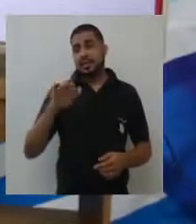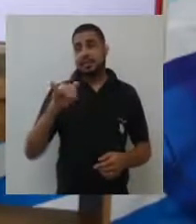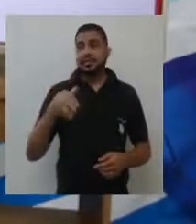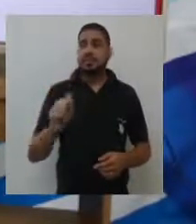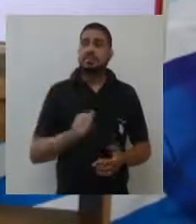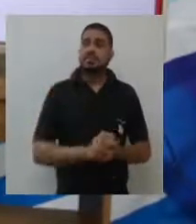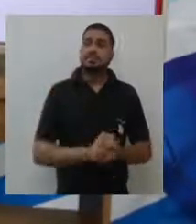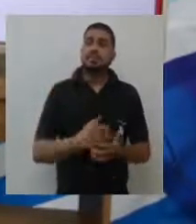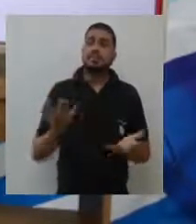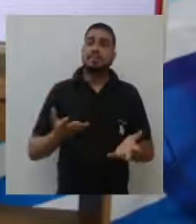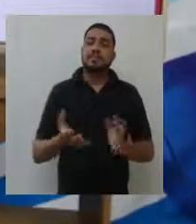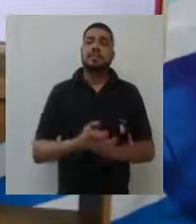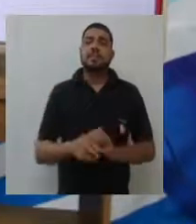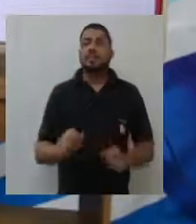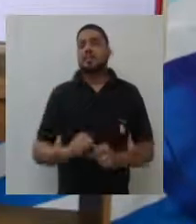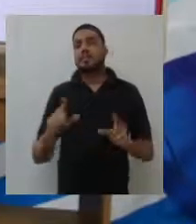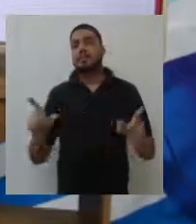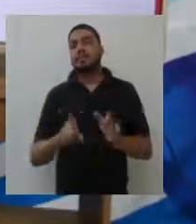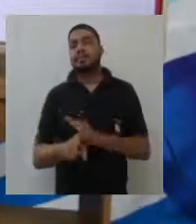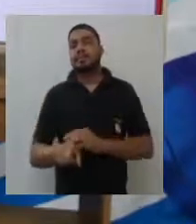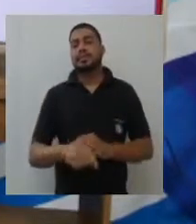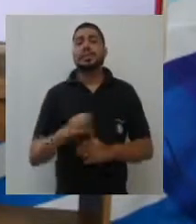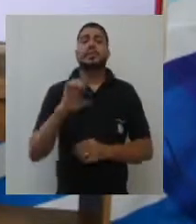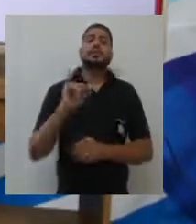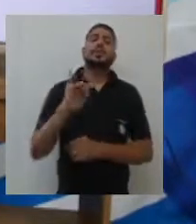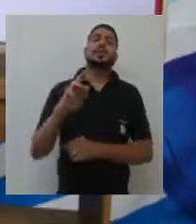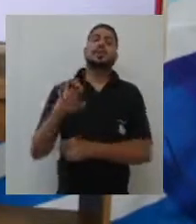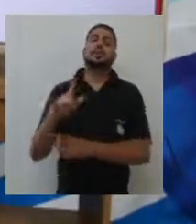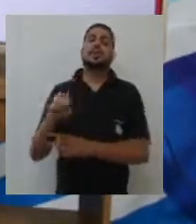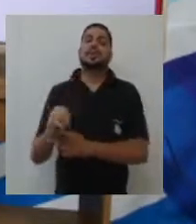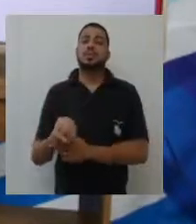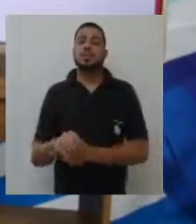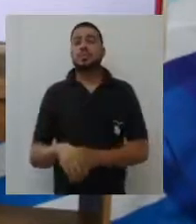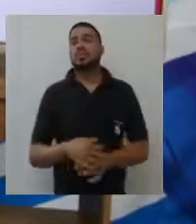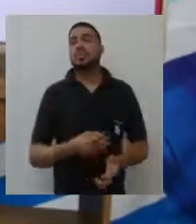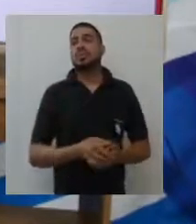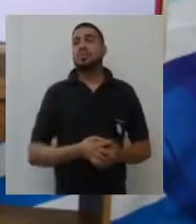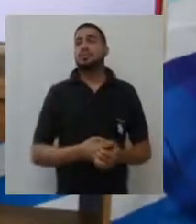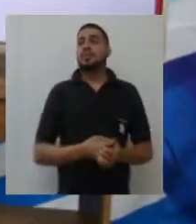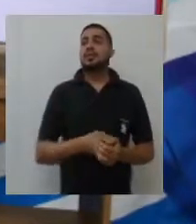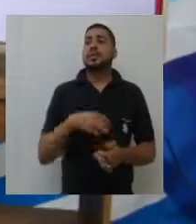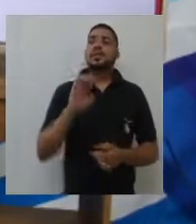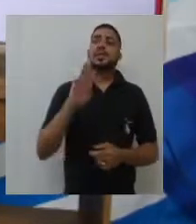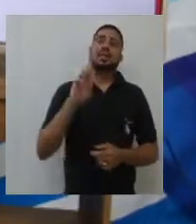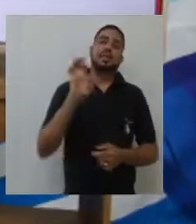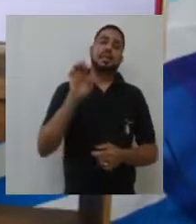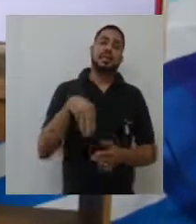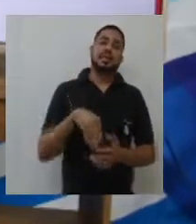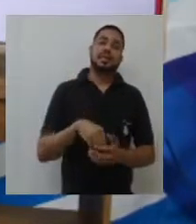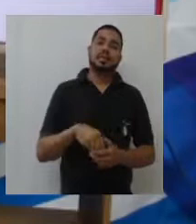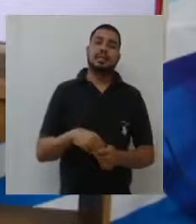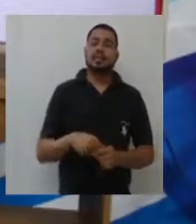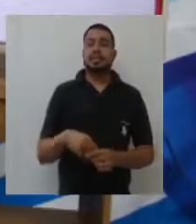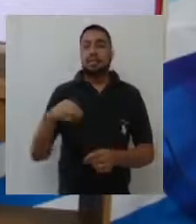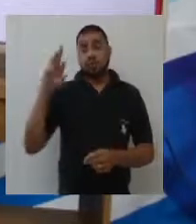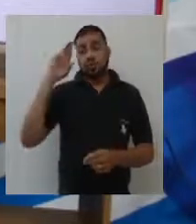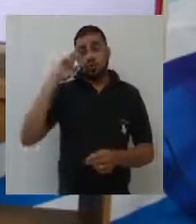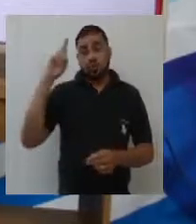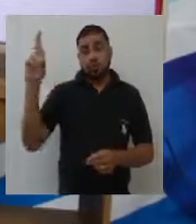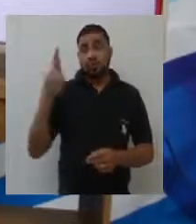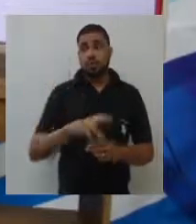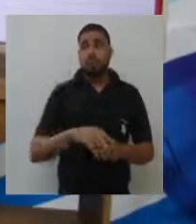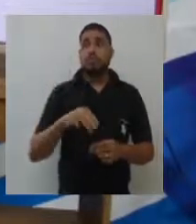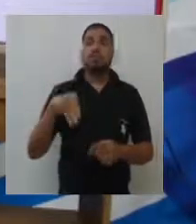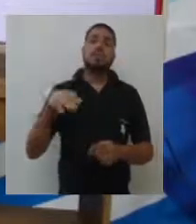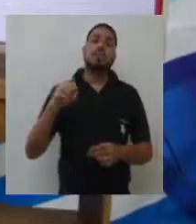Próximo slide, tá? Próximo slide. Cícero dos Santos Ferreira. EREM Doutor Mota Silveira.